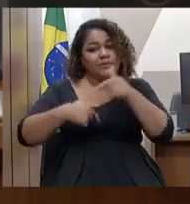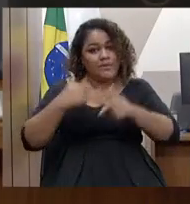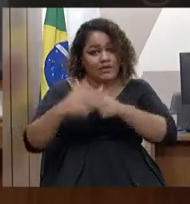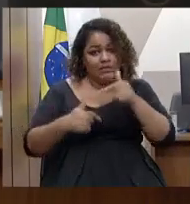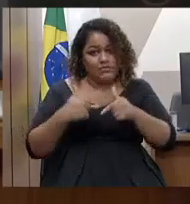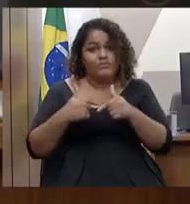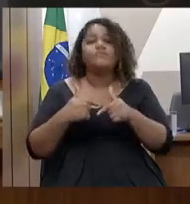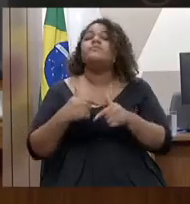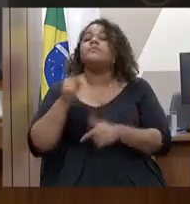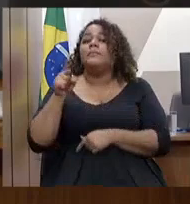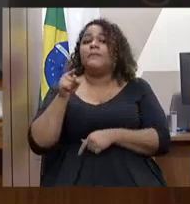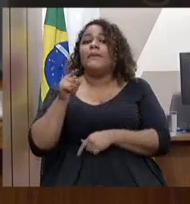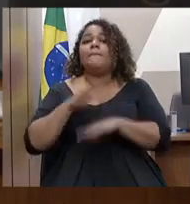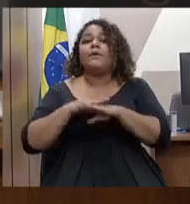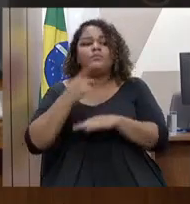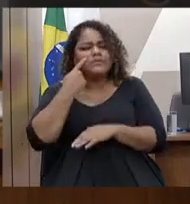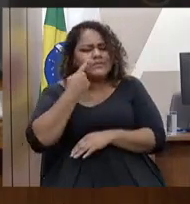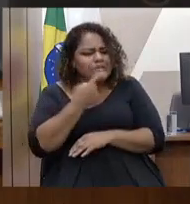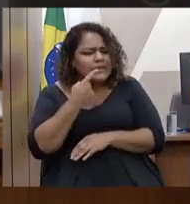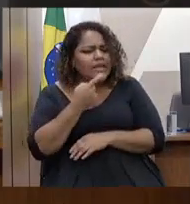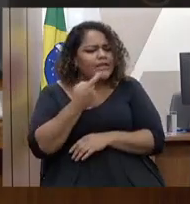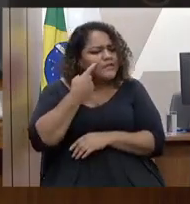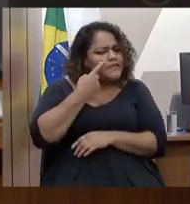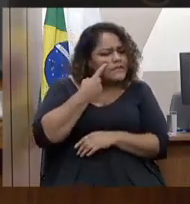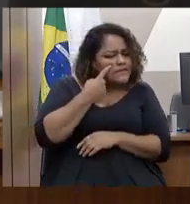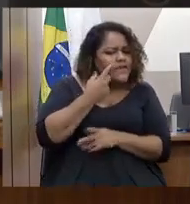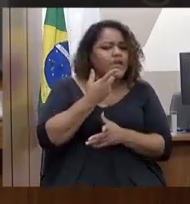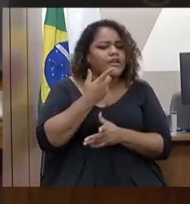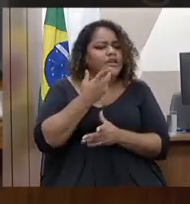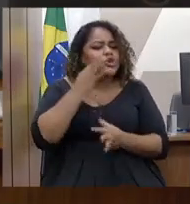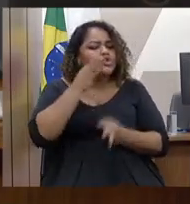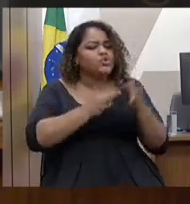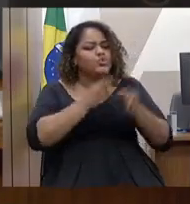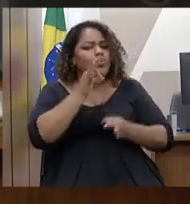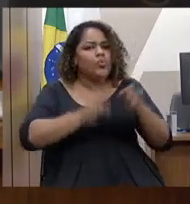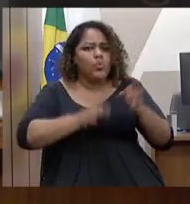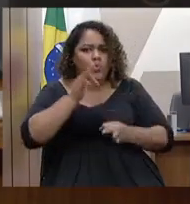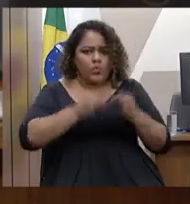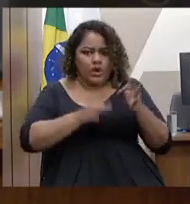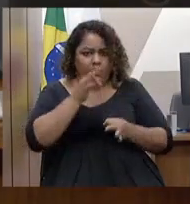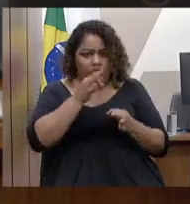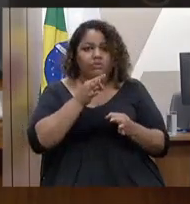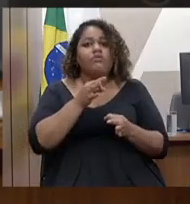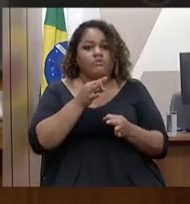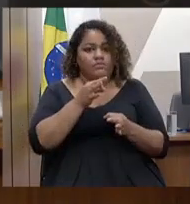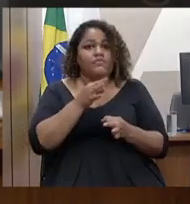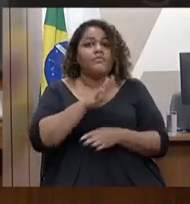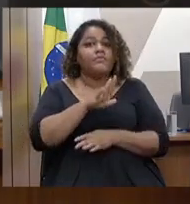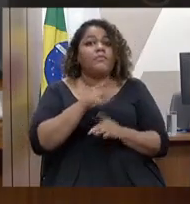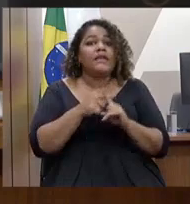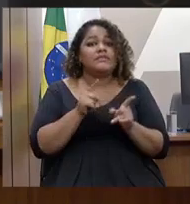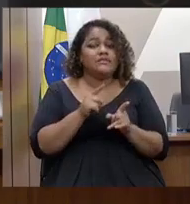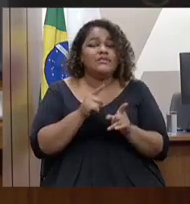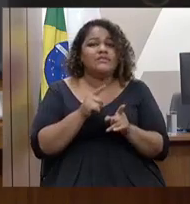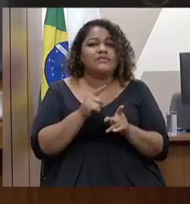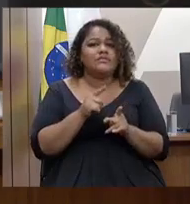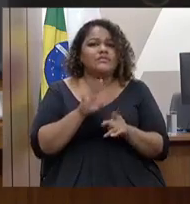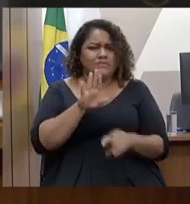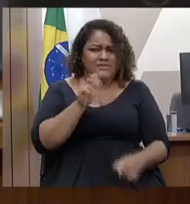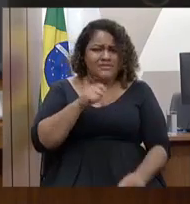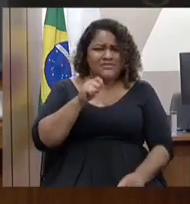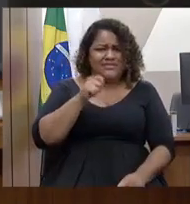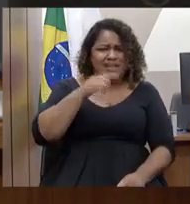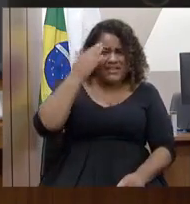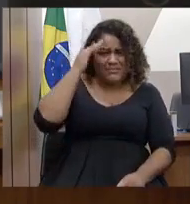julgar conflitos que decorram desses acidentes mas fica restrita apenas a chamada tá ficando tá dando